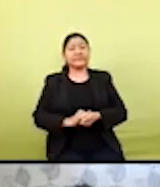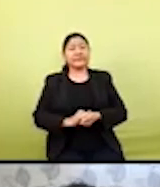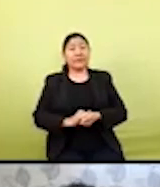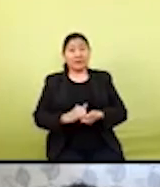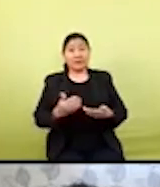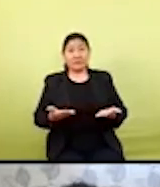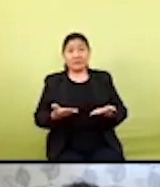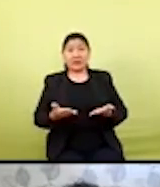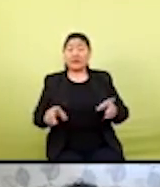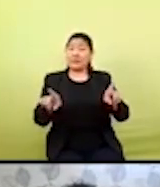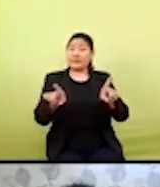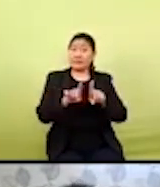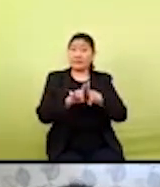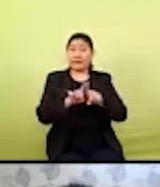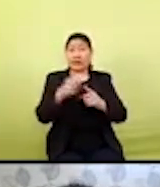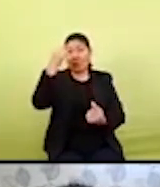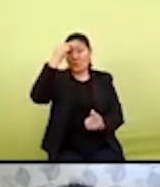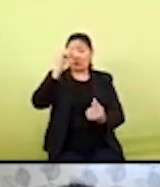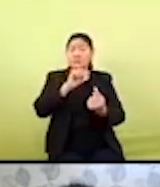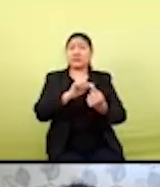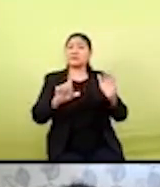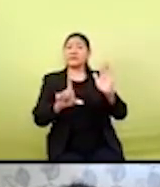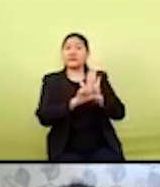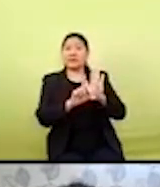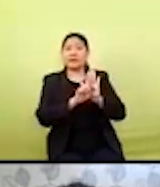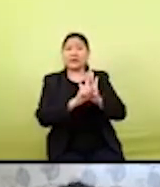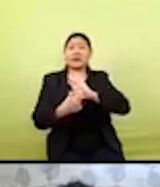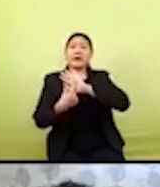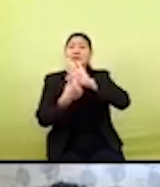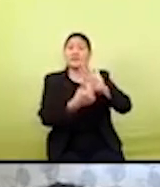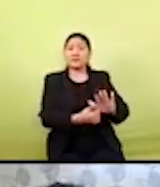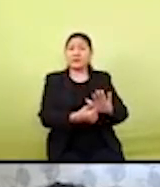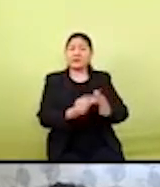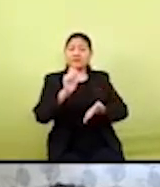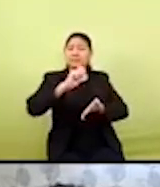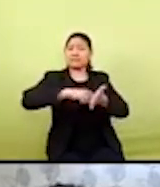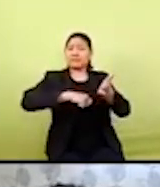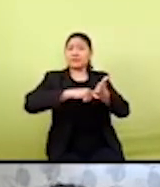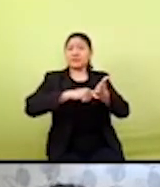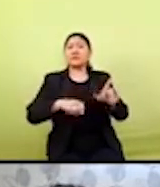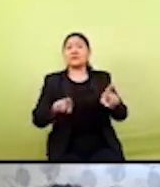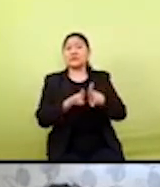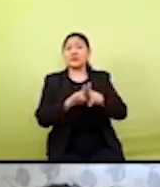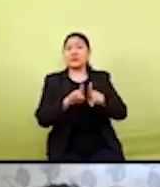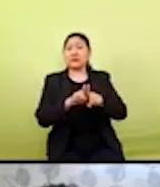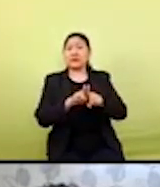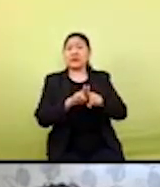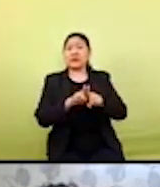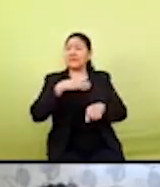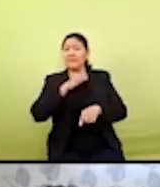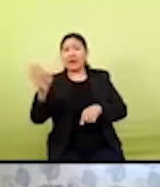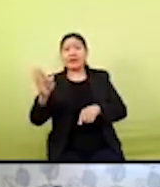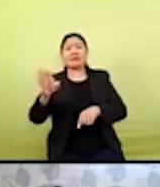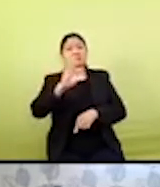Então, também, né, como objetivo aí dessa lei, abordar a necessidade do registro das denúncias, né, então, acredito que